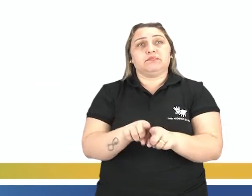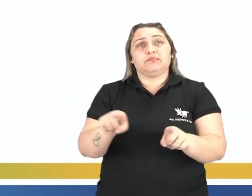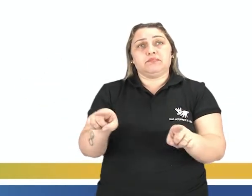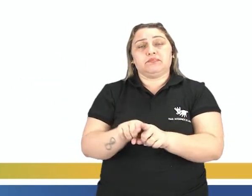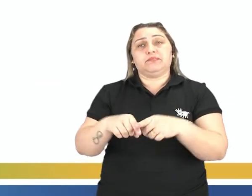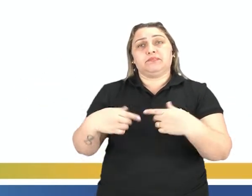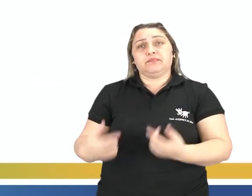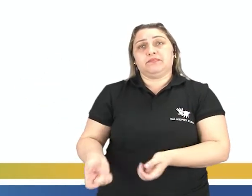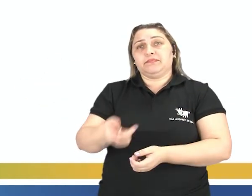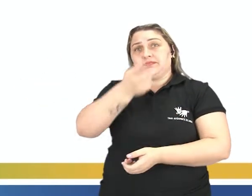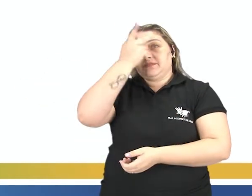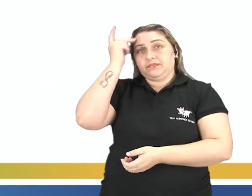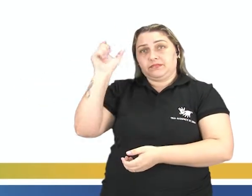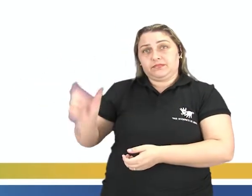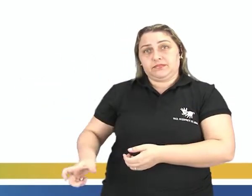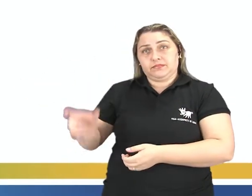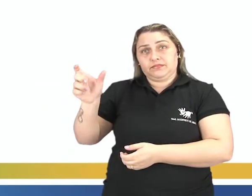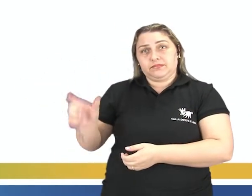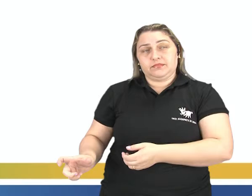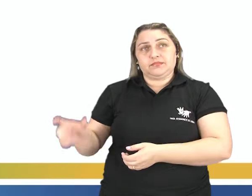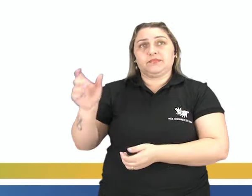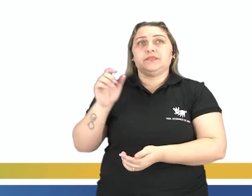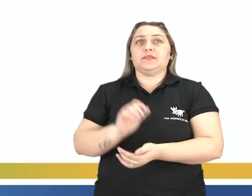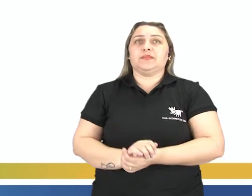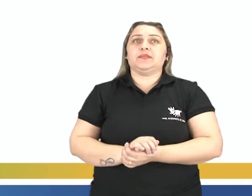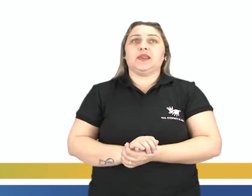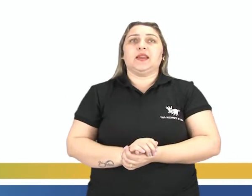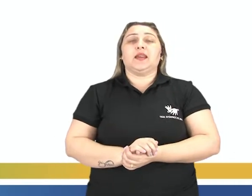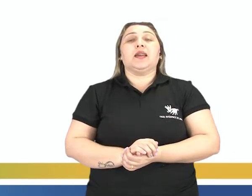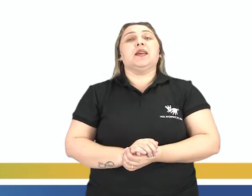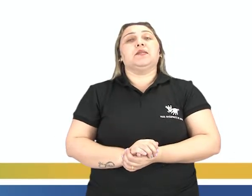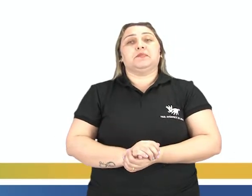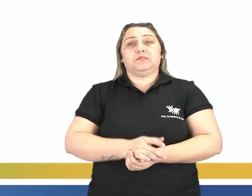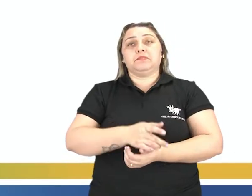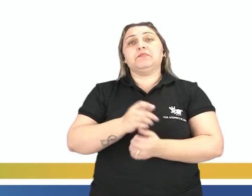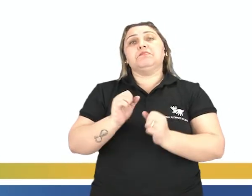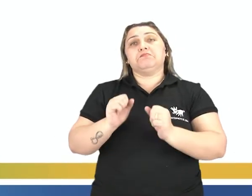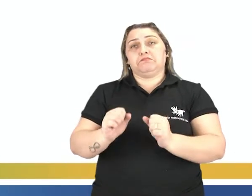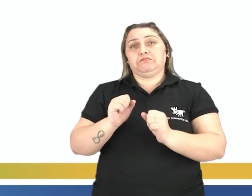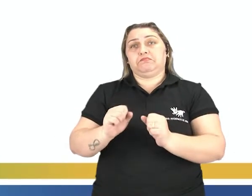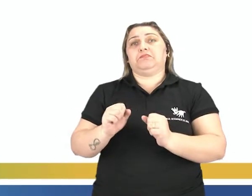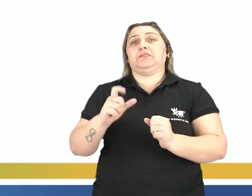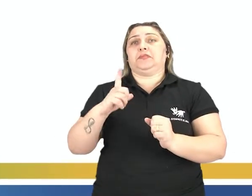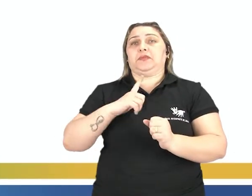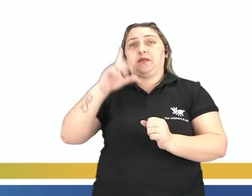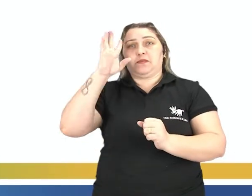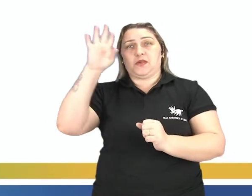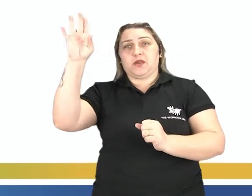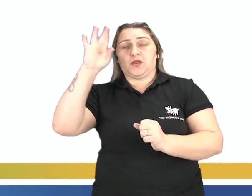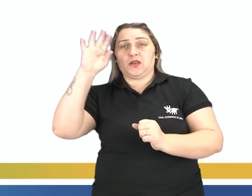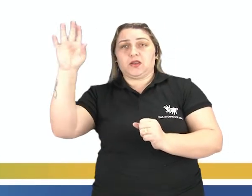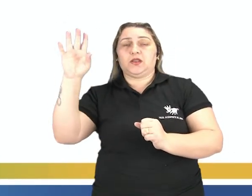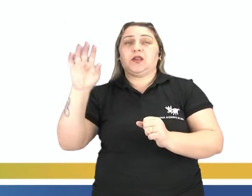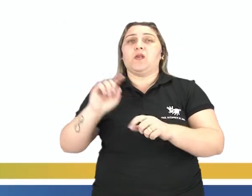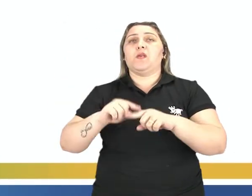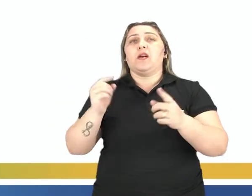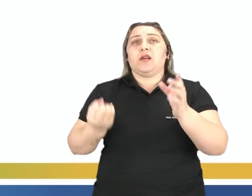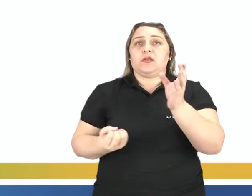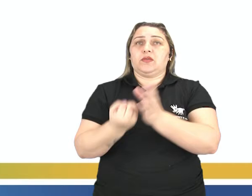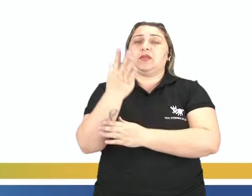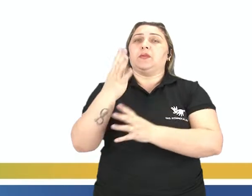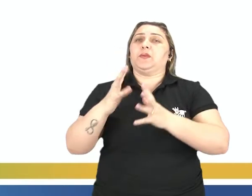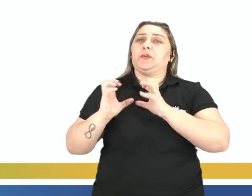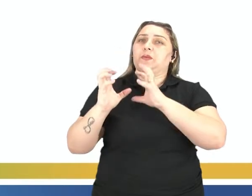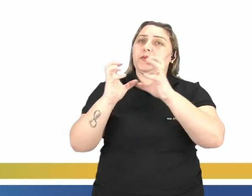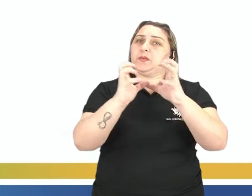Outro elemento também são os personagens, tá? Que são seres fictícios da trama, que encadeiam os fatos